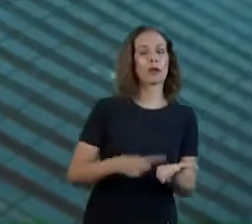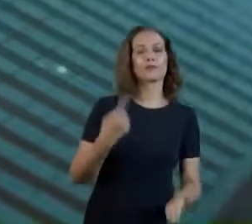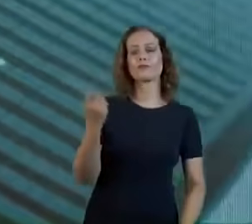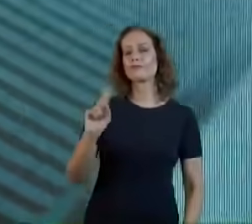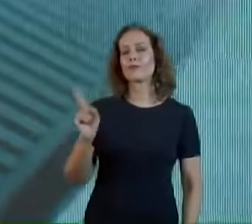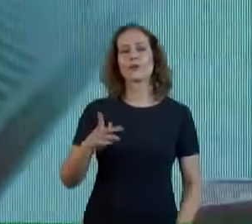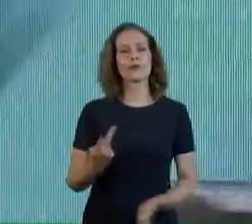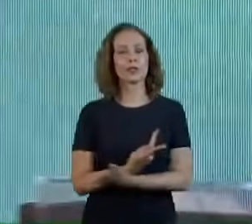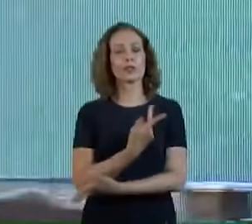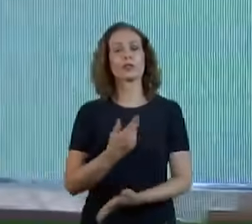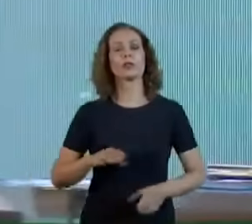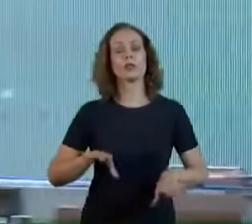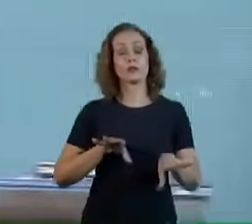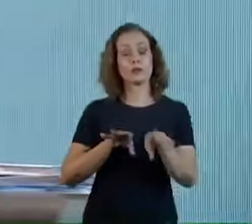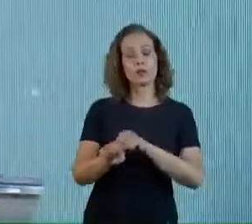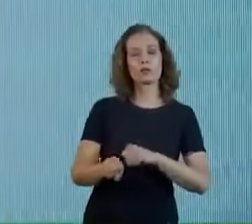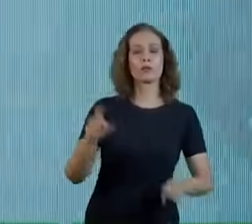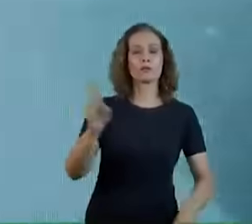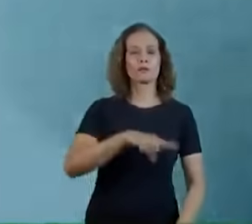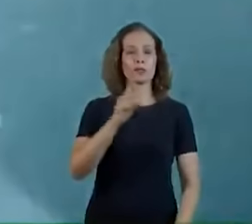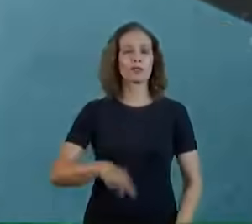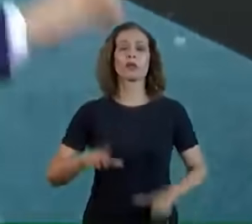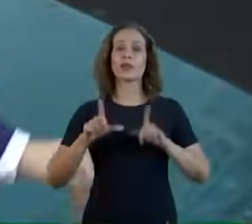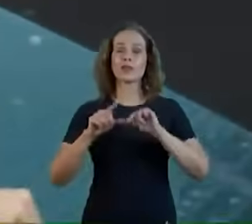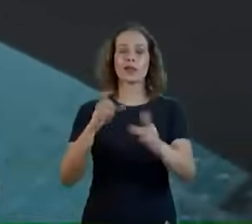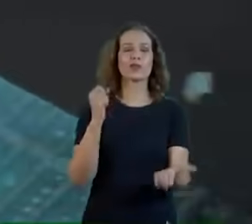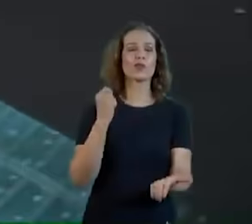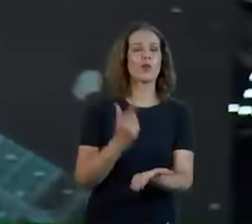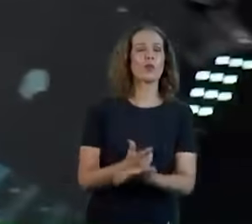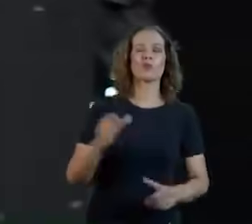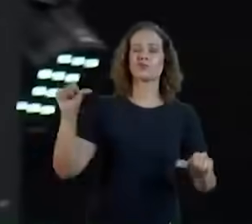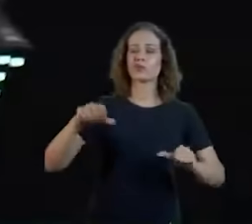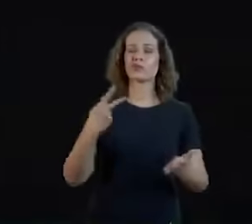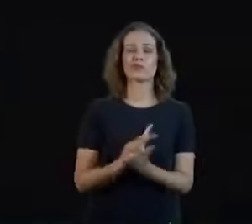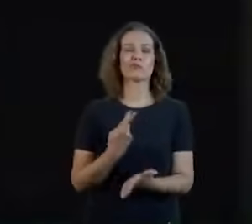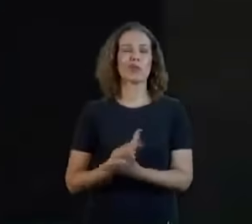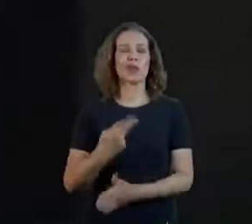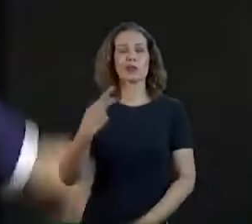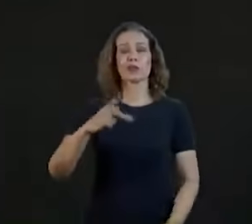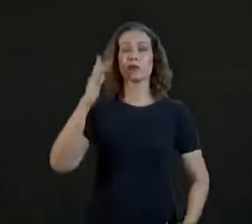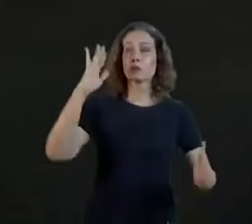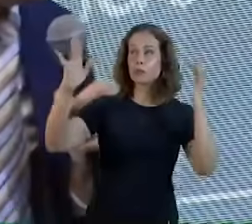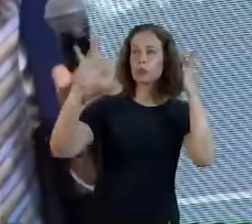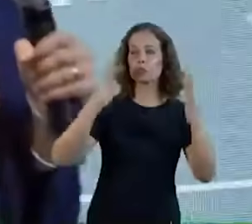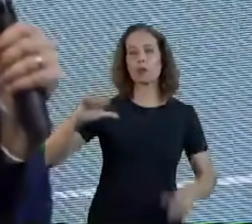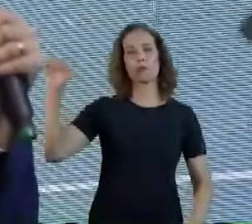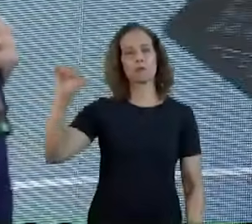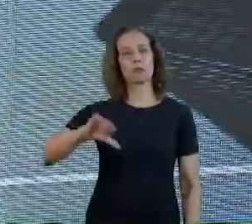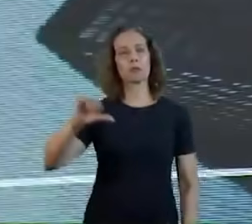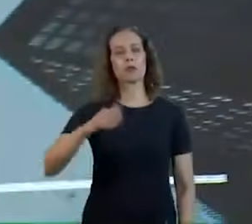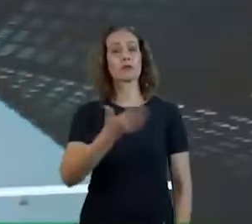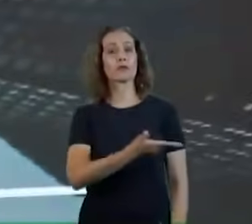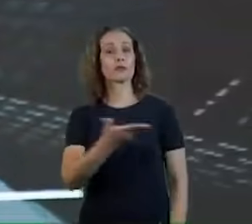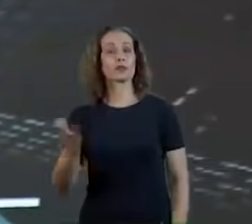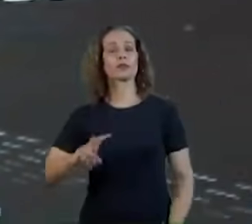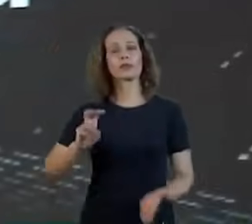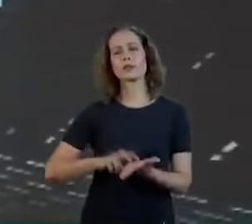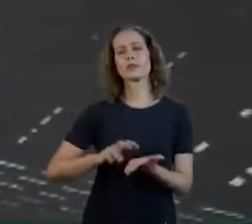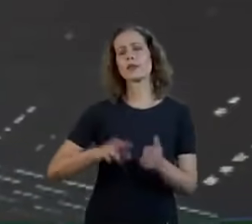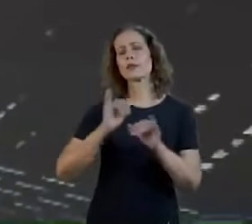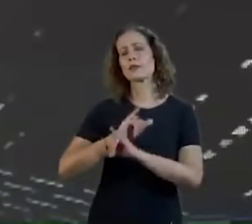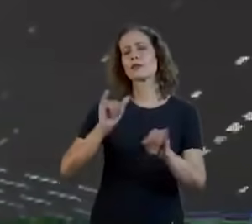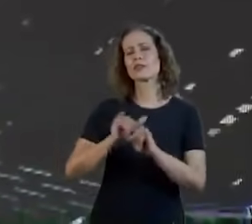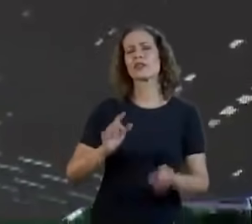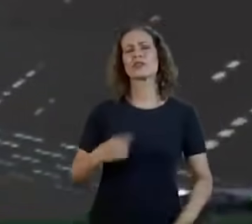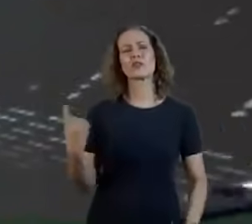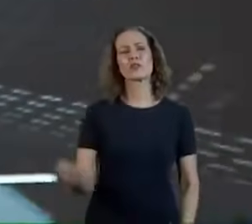sua formatura foi cancelada, e a viagem que você comprou deu errado, e todos os seus sonhos fracassaram, e você está aqui nessa manhã dizendo: